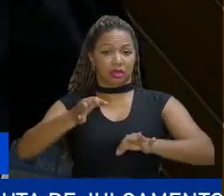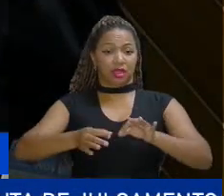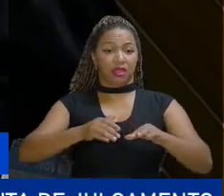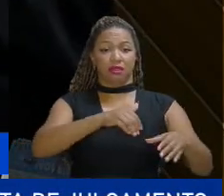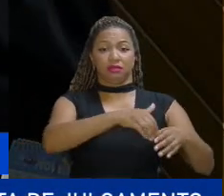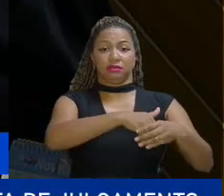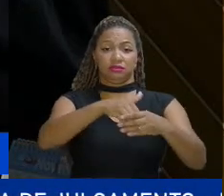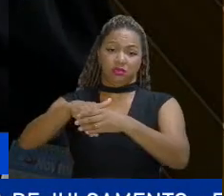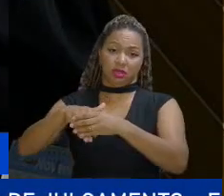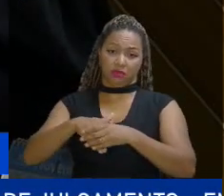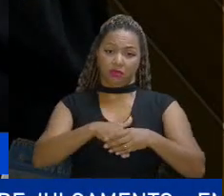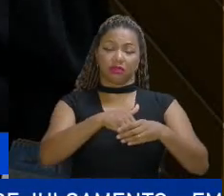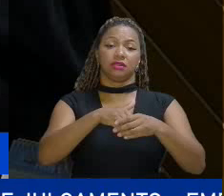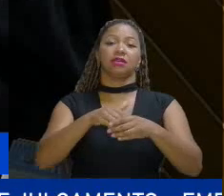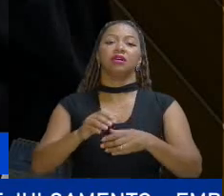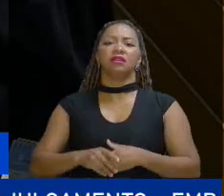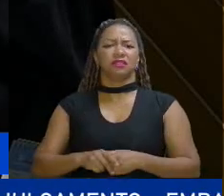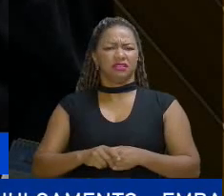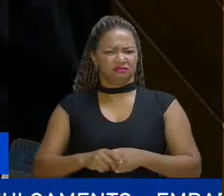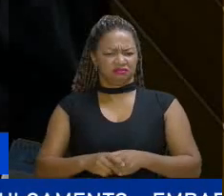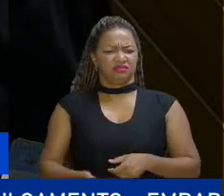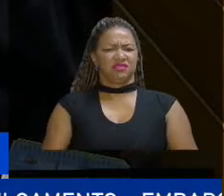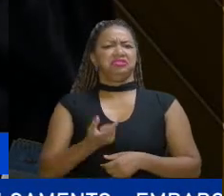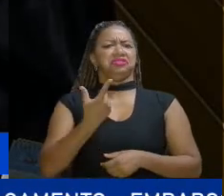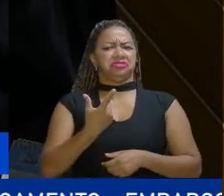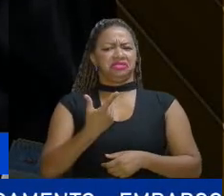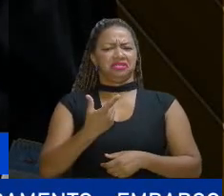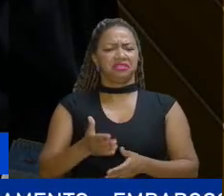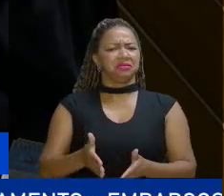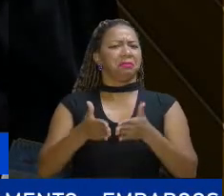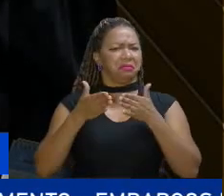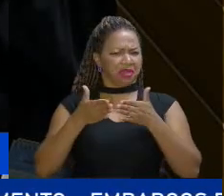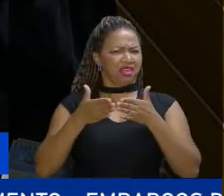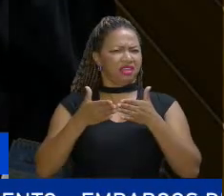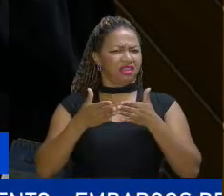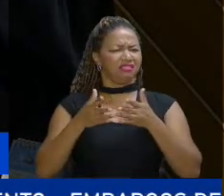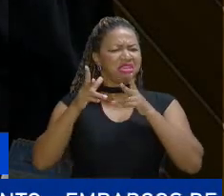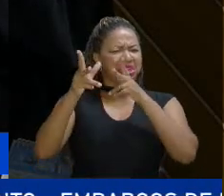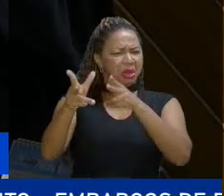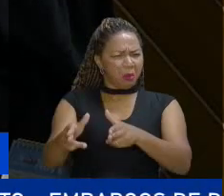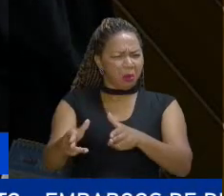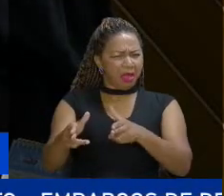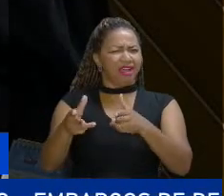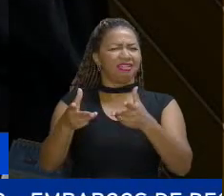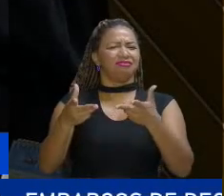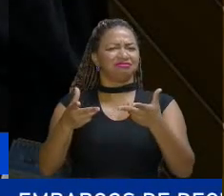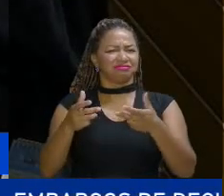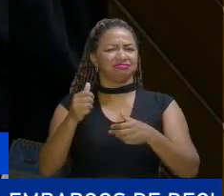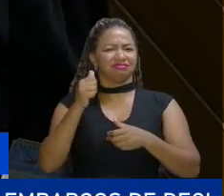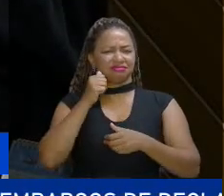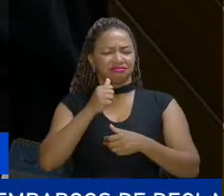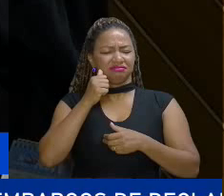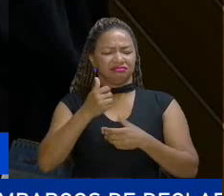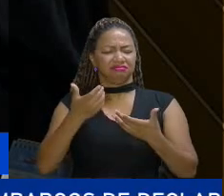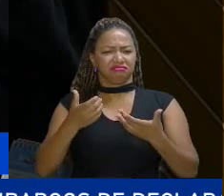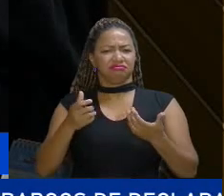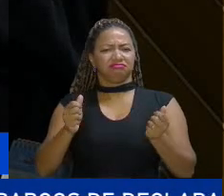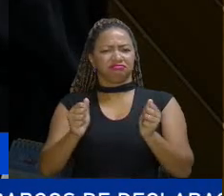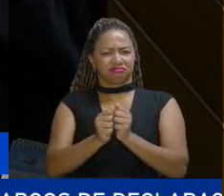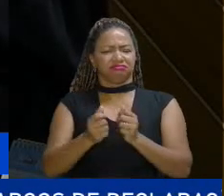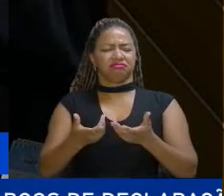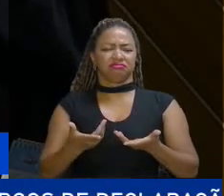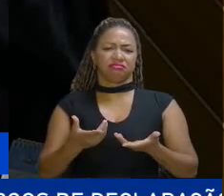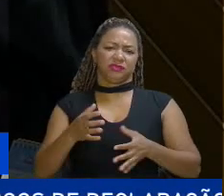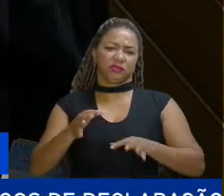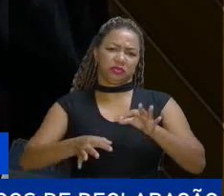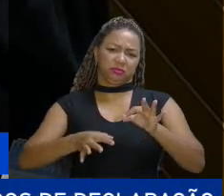acordo. E ele estranhamente pede isso usando da mesma natureza para se